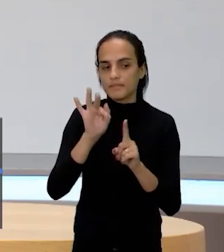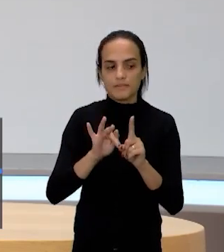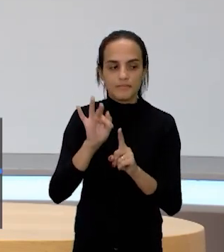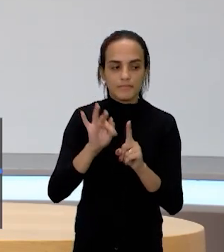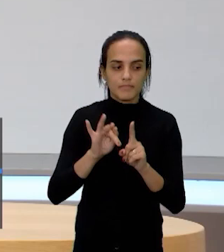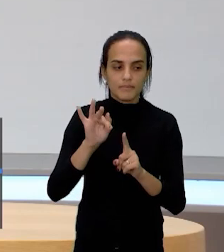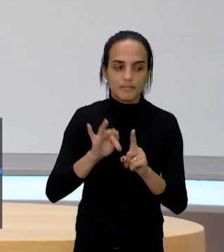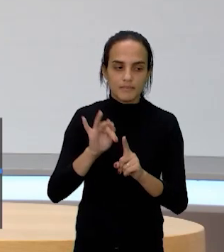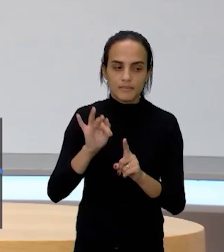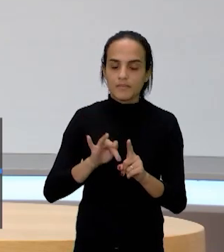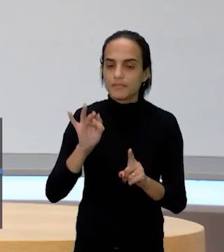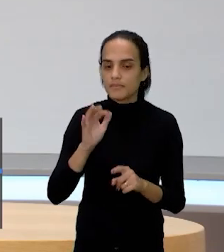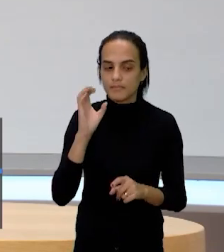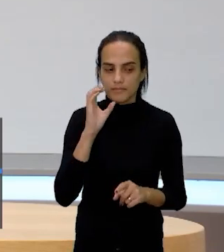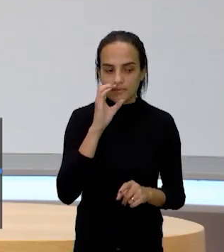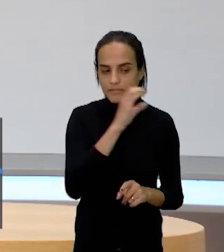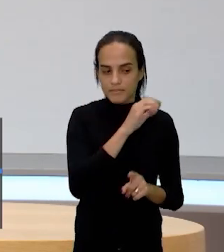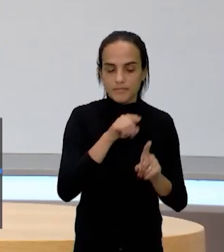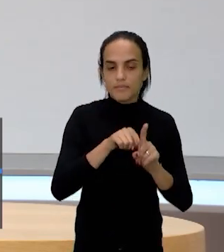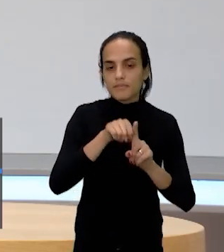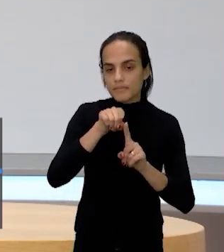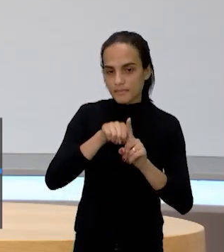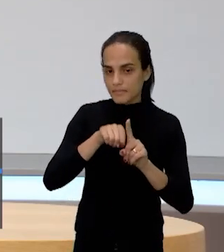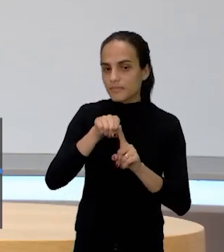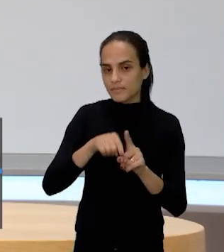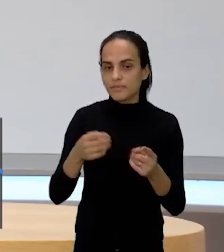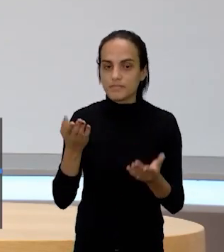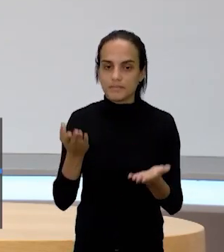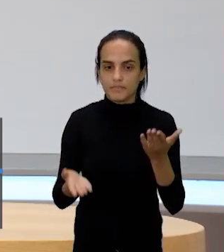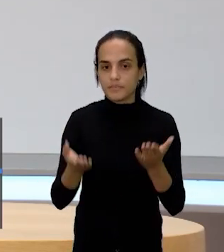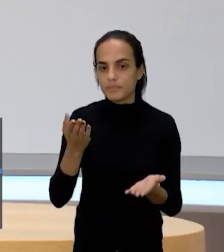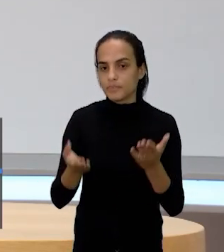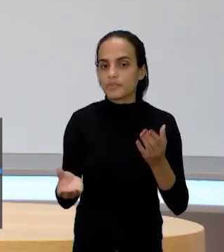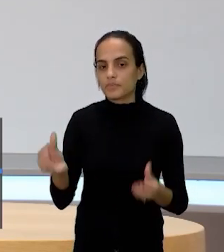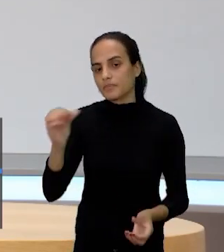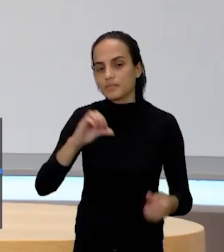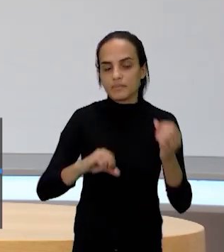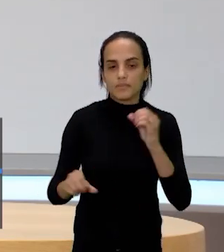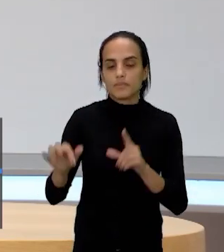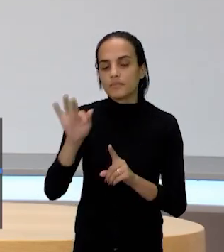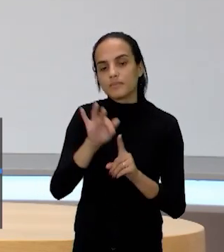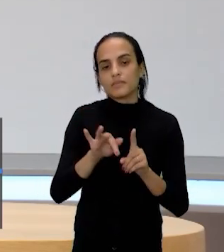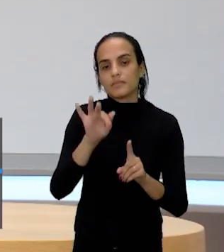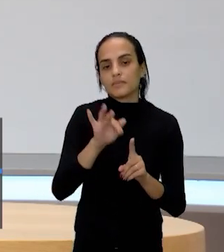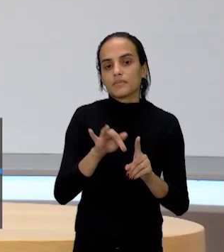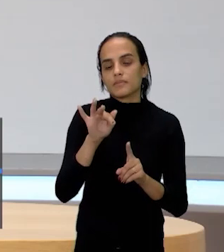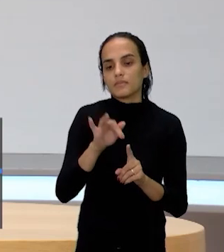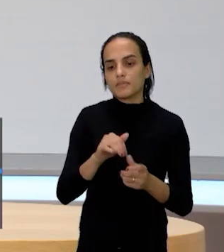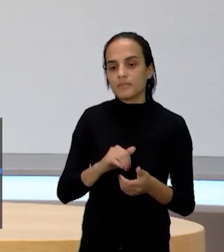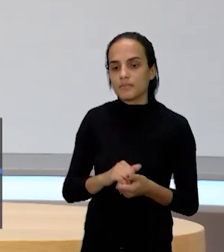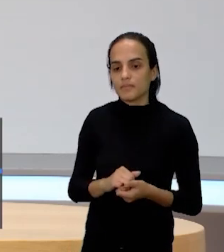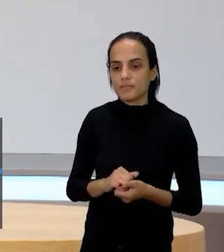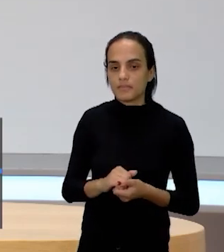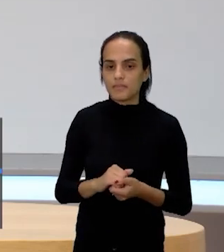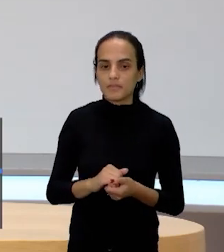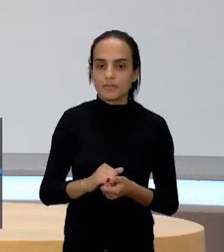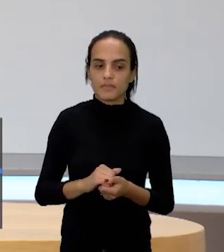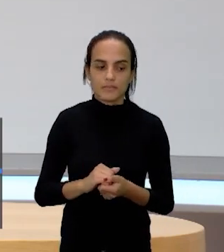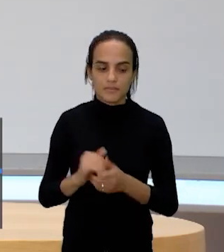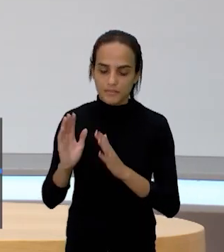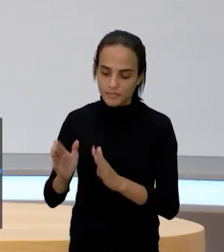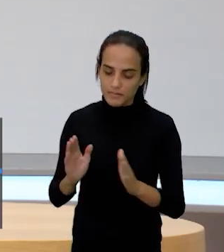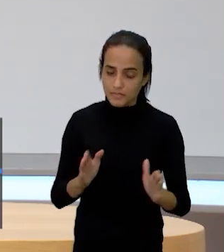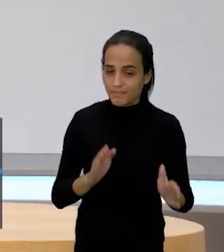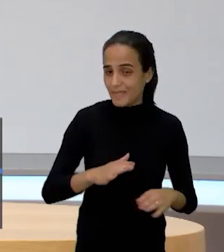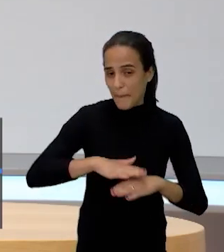fator que altera o equilíbrio químico. A temperatura é uma das etapas que mais